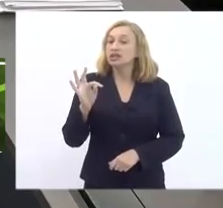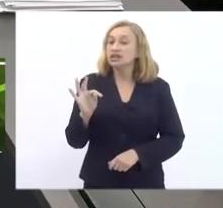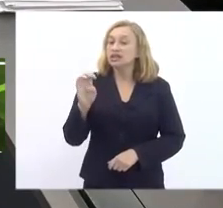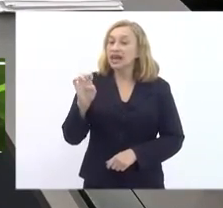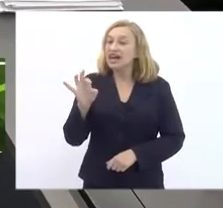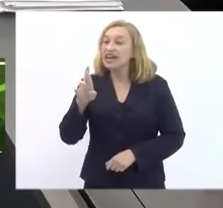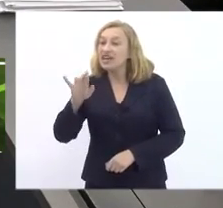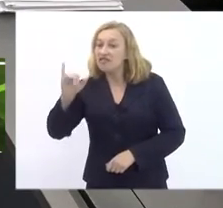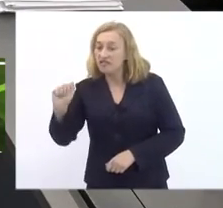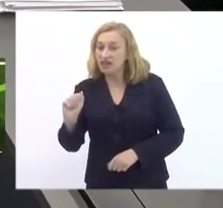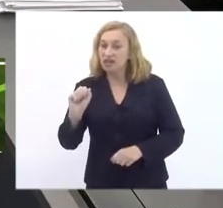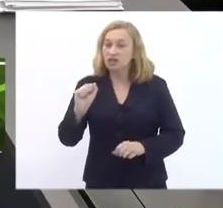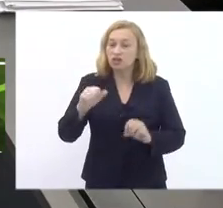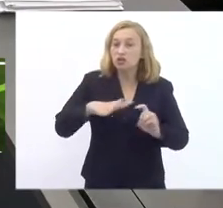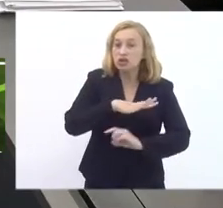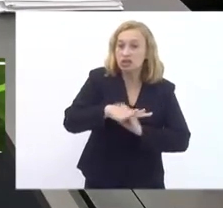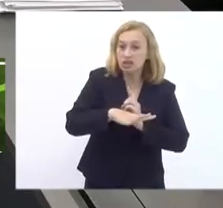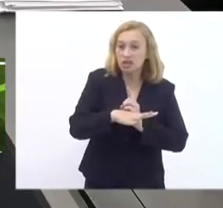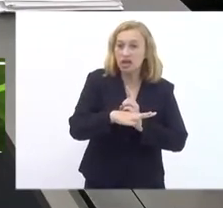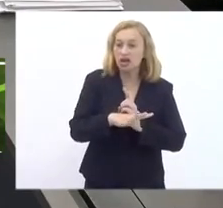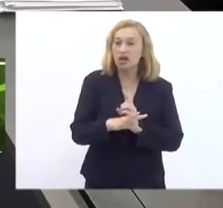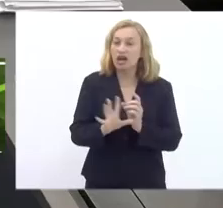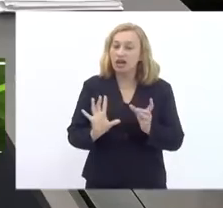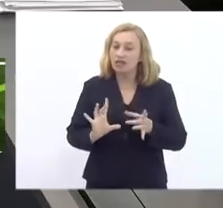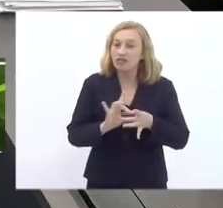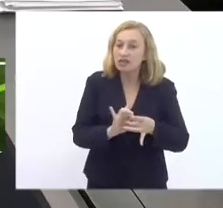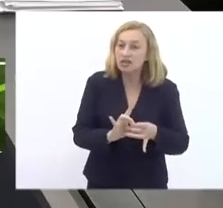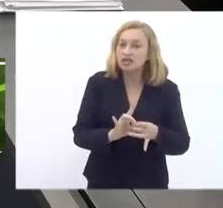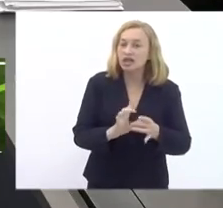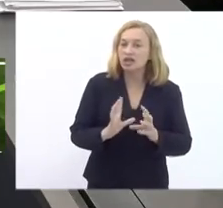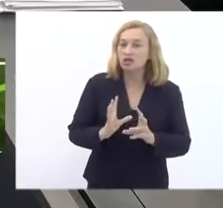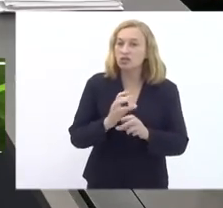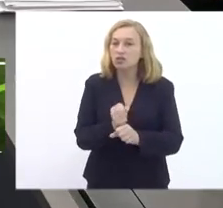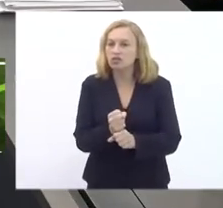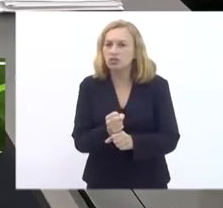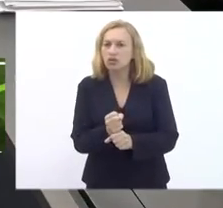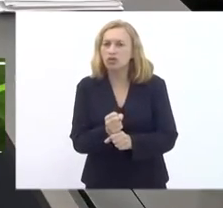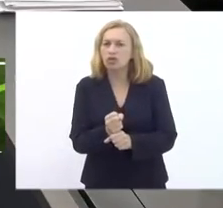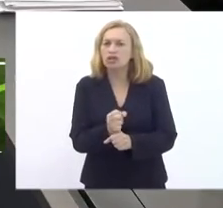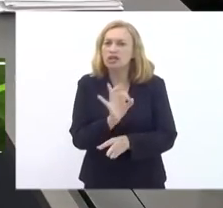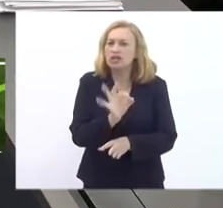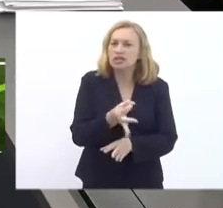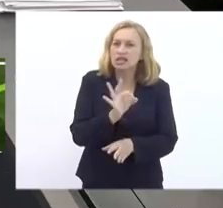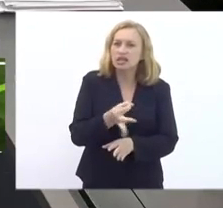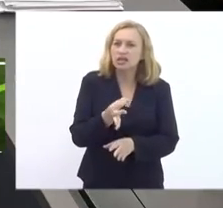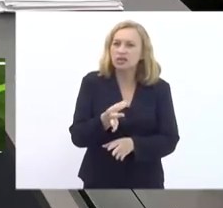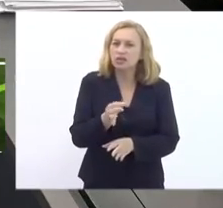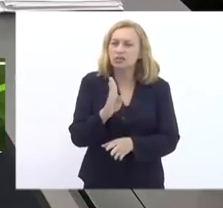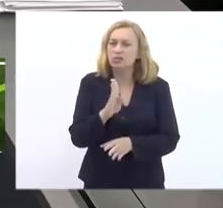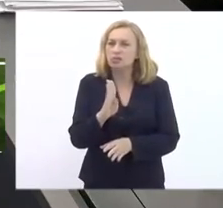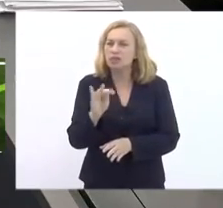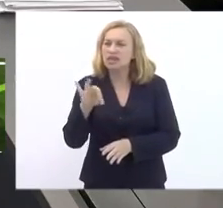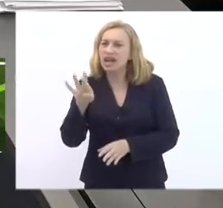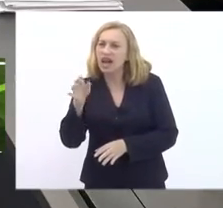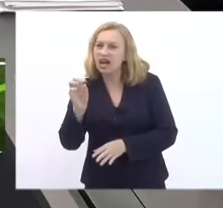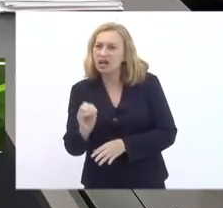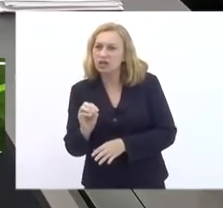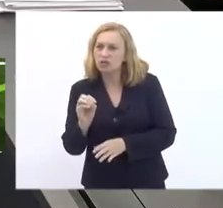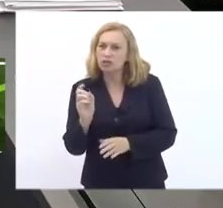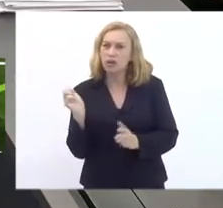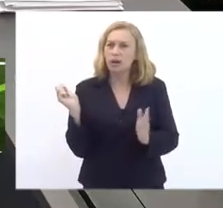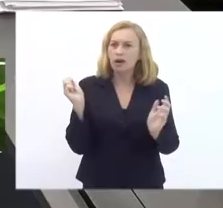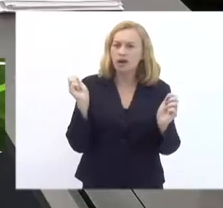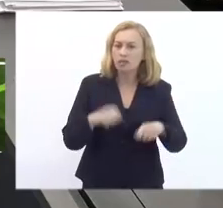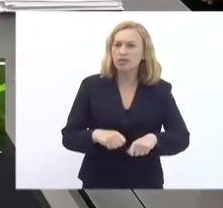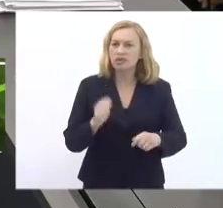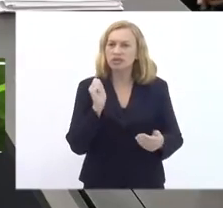é fixada num valor que, como a gente falou, está calculando com base exatamente nesse binário, capacidade de pagamento